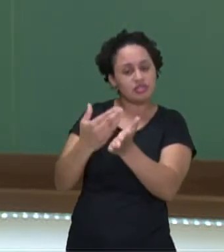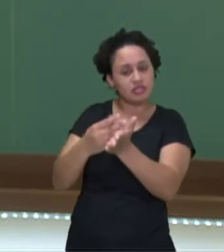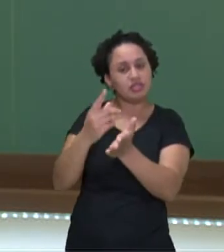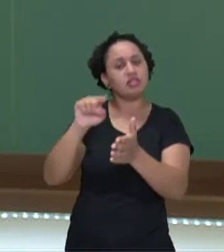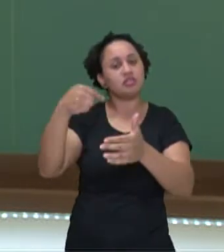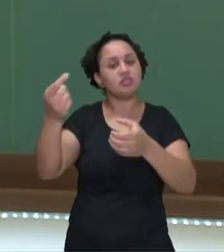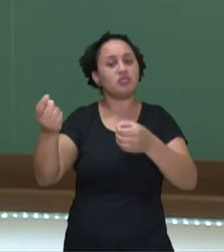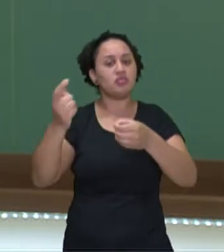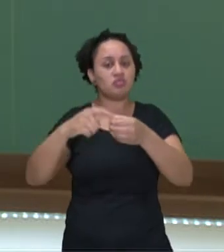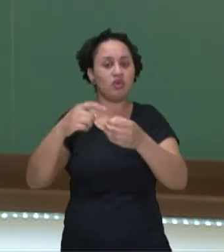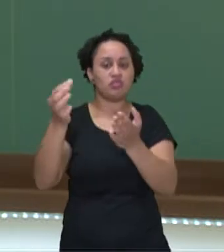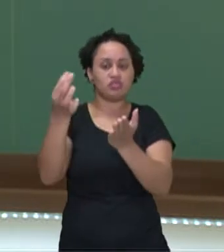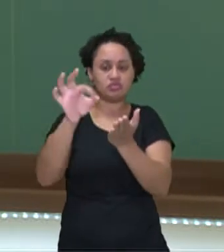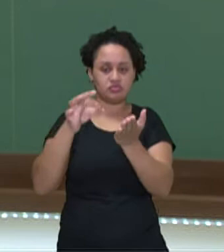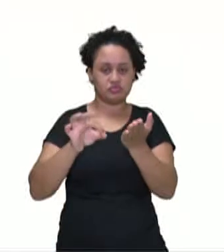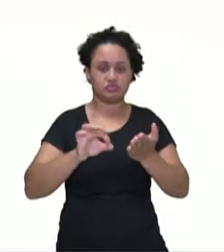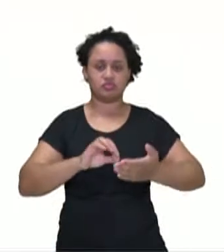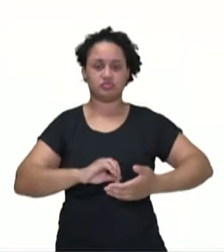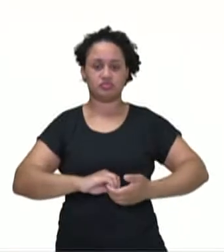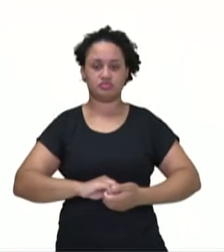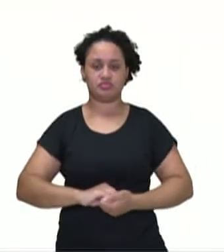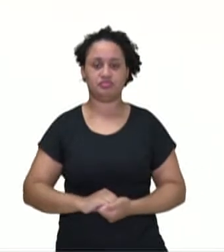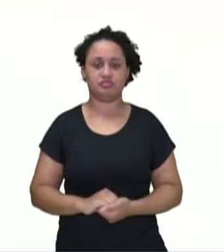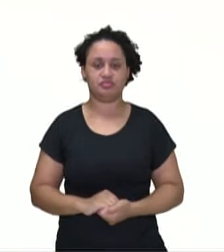pouquinho a gente volta com a correção.